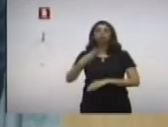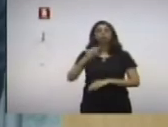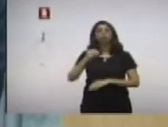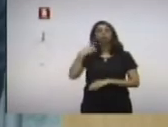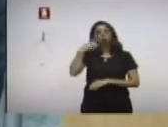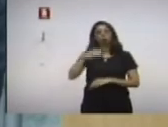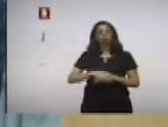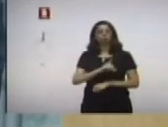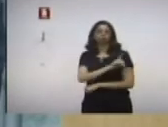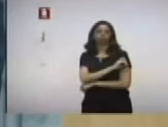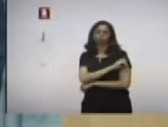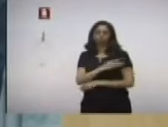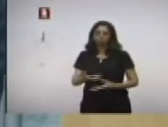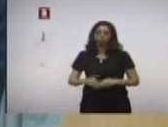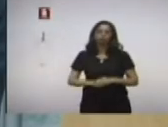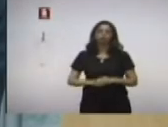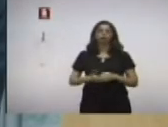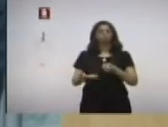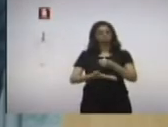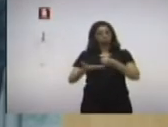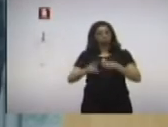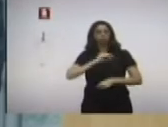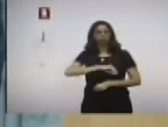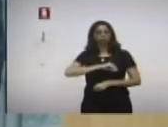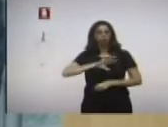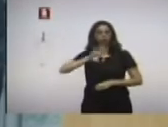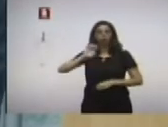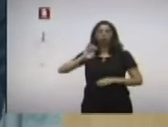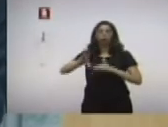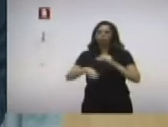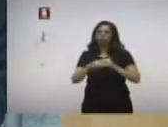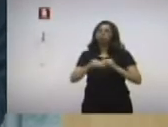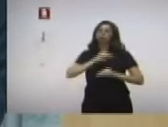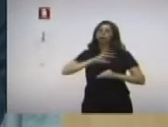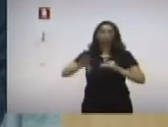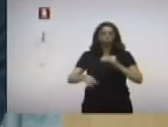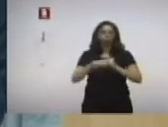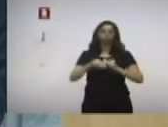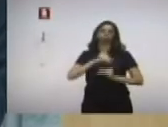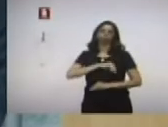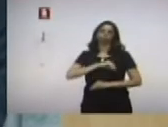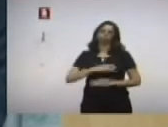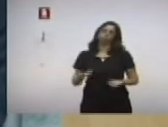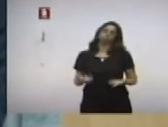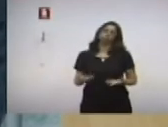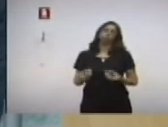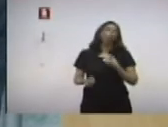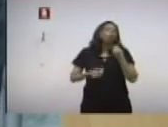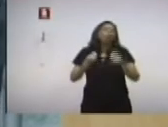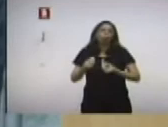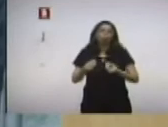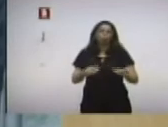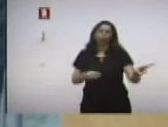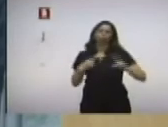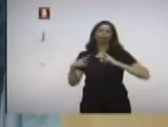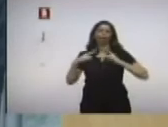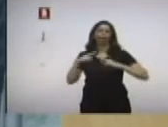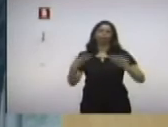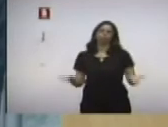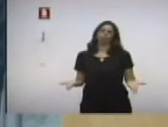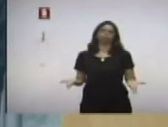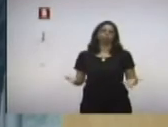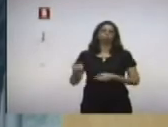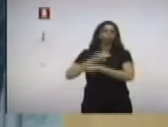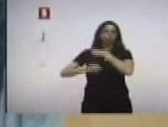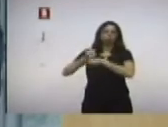de uma data-base de lama o abono para os servidores Então fala para falar que ficou bem não tá fazendo nada quem não investiu nada para o governo passado